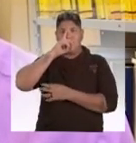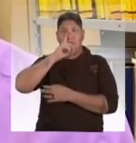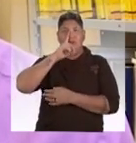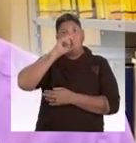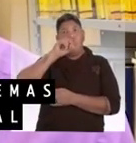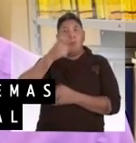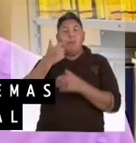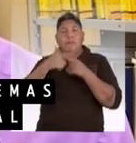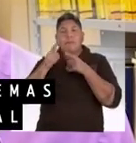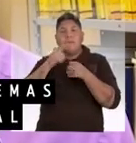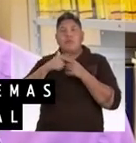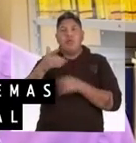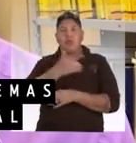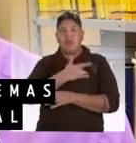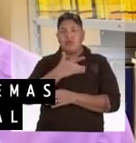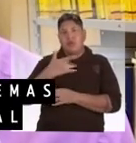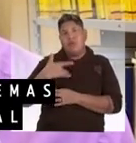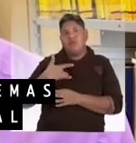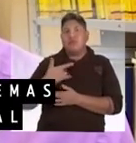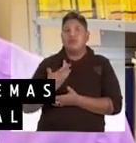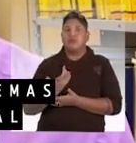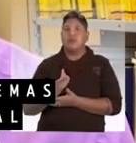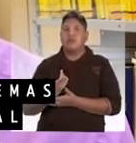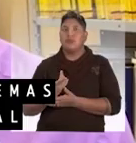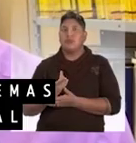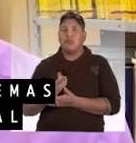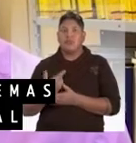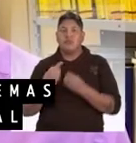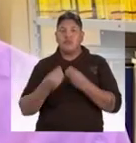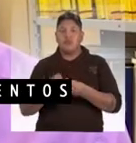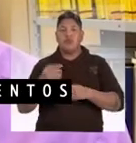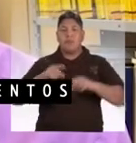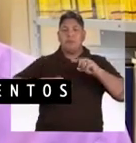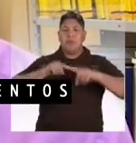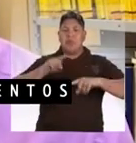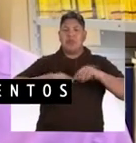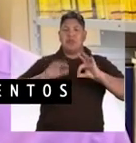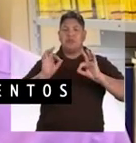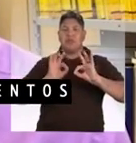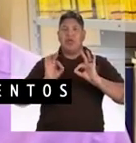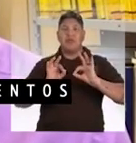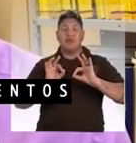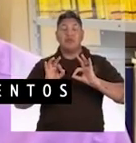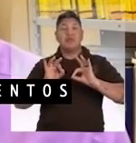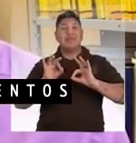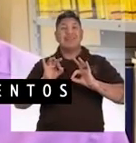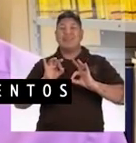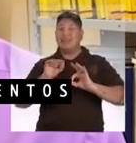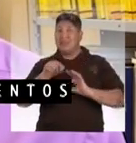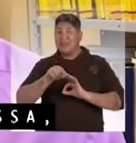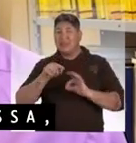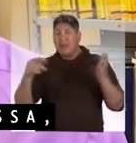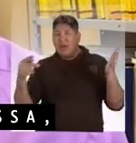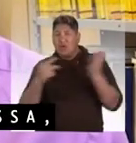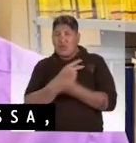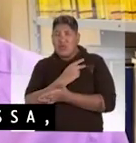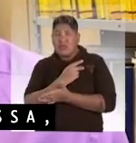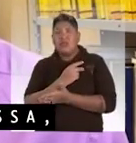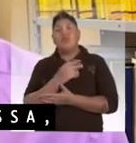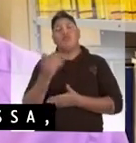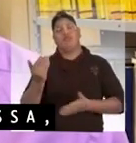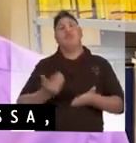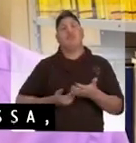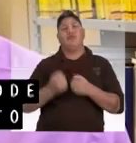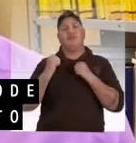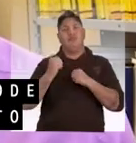a riscos ou a problemas de saúde ocupacional sem fornecer equipamentos de segurança. Em hipóteses como